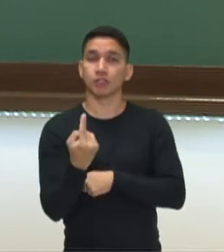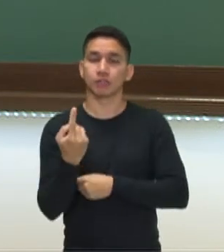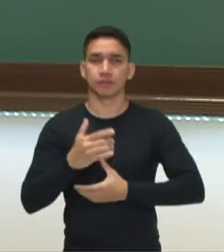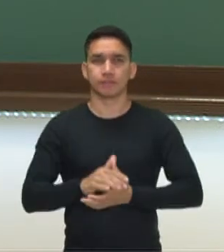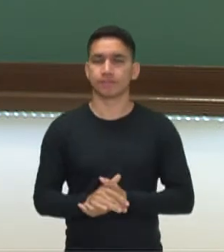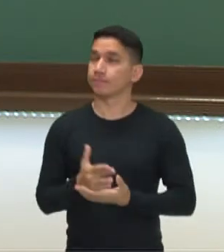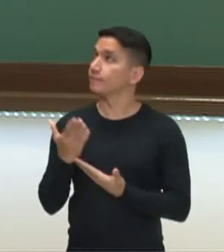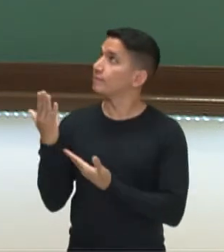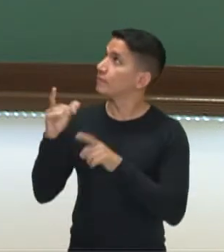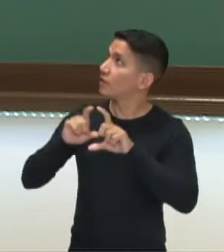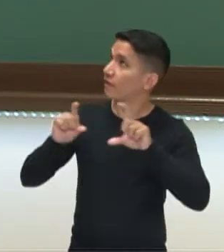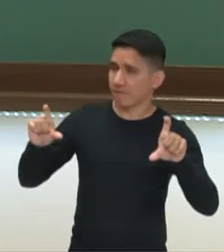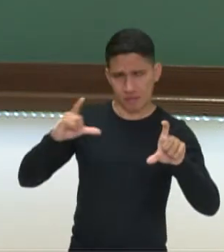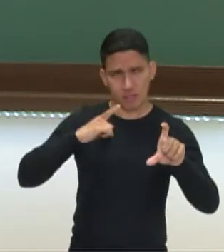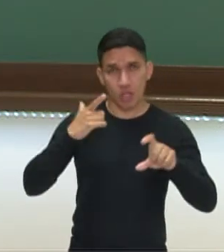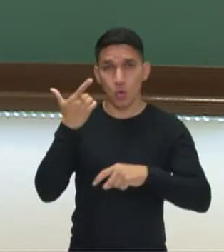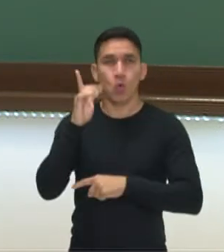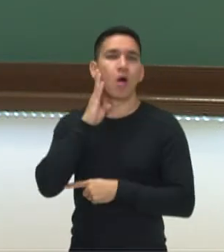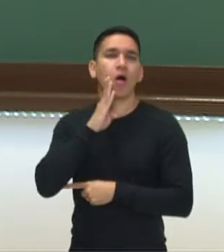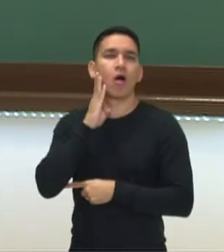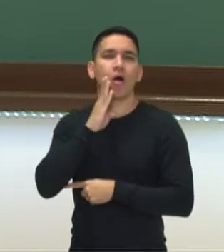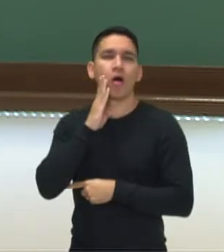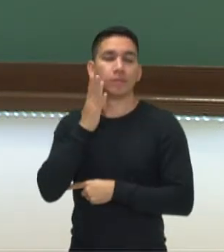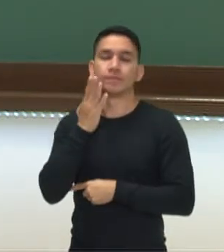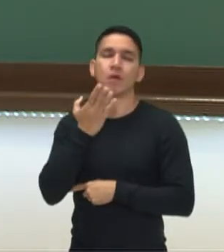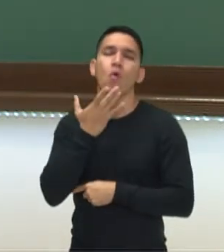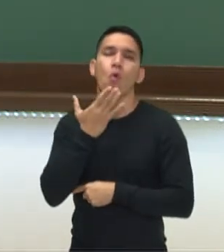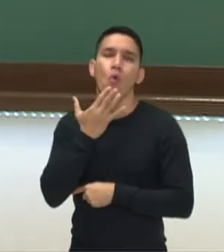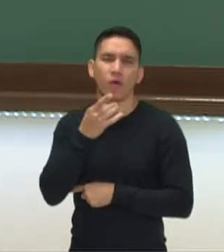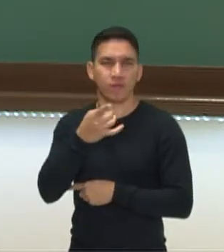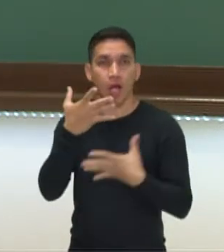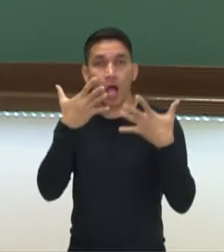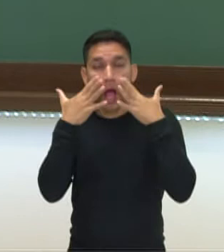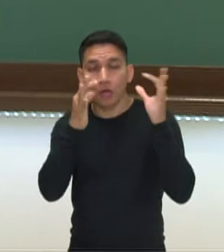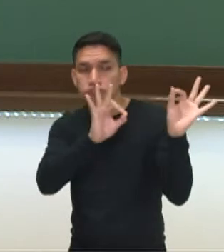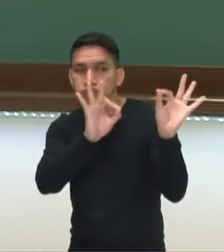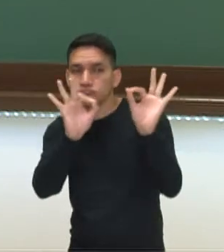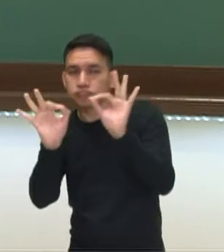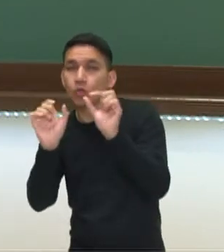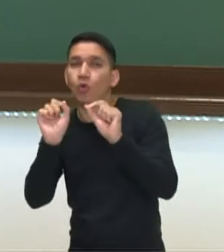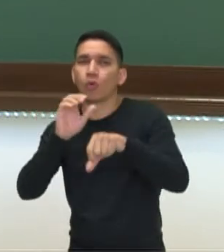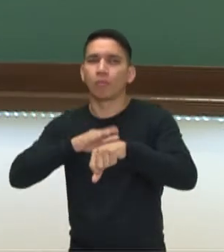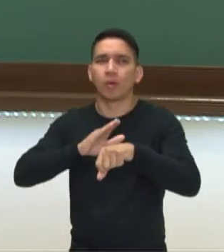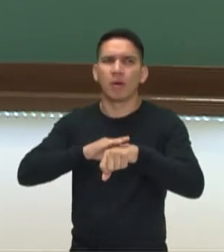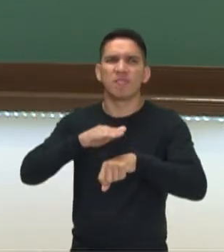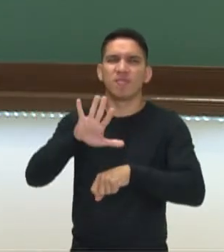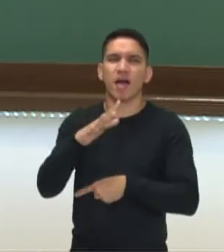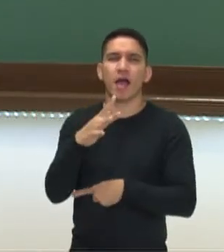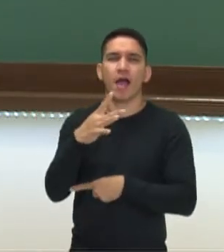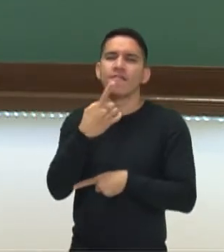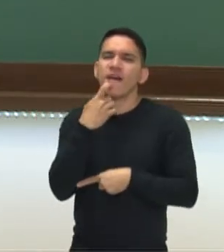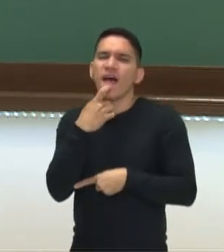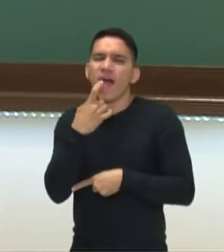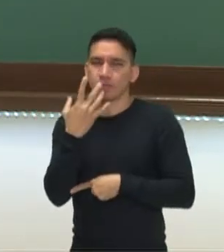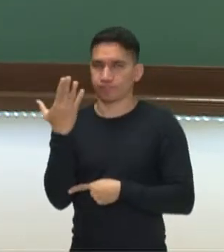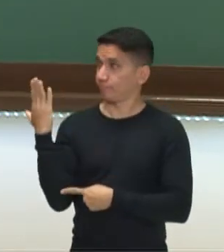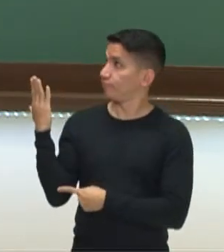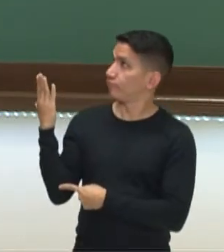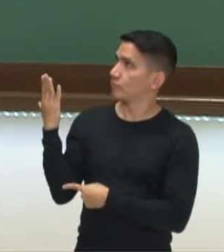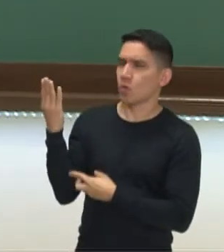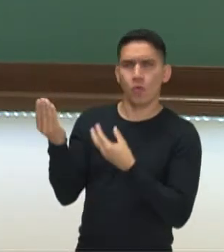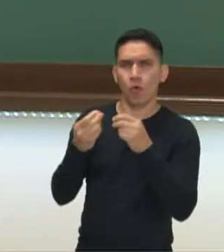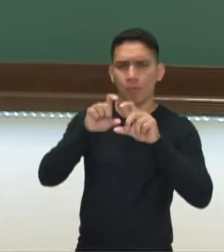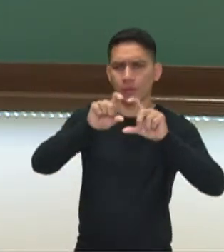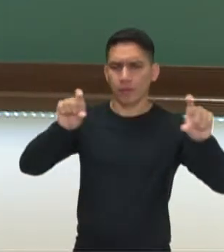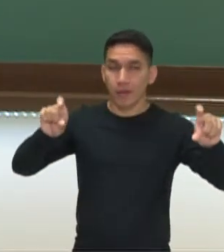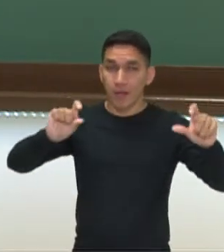destaque ali, em outra cor, né, que vocês estão observando aí, nesse tom mais avermelhado, como que